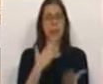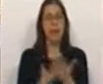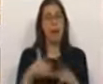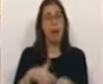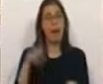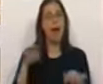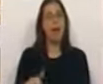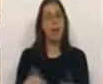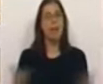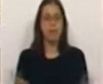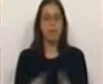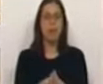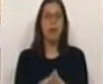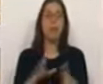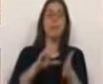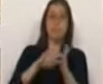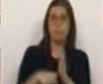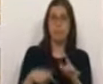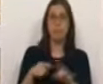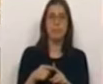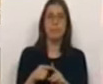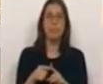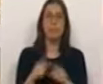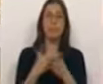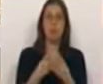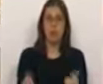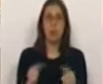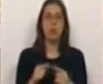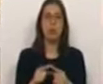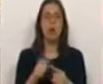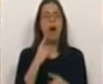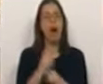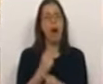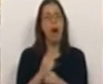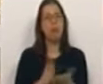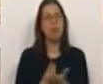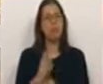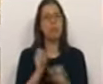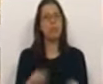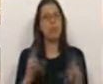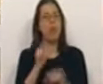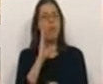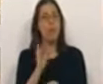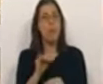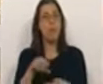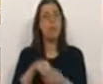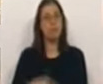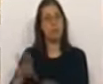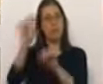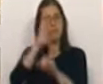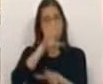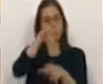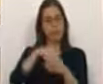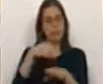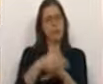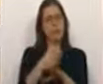esta Assembleia, através de um projeto de resolução, a manutenção do novo banco na esfera pública, a sua